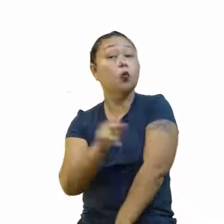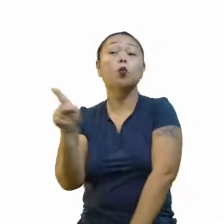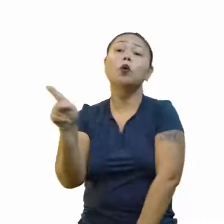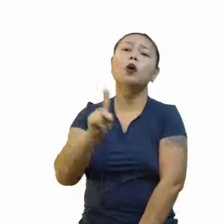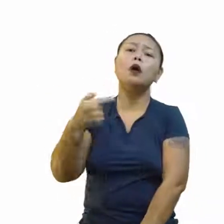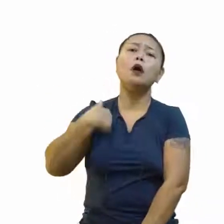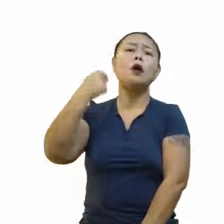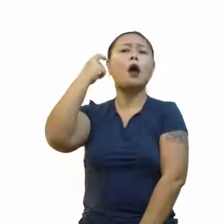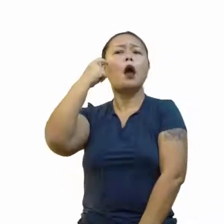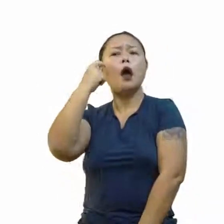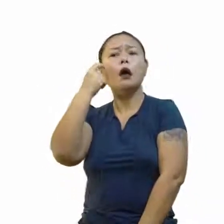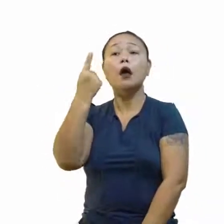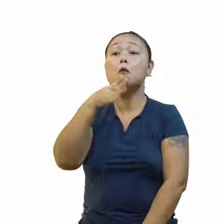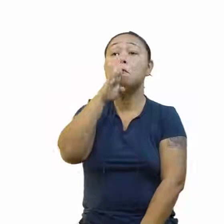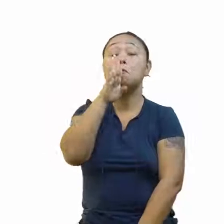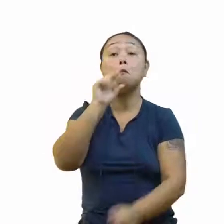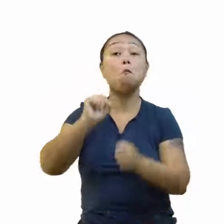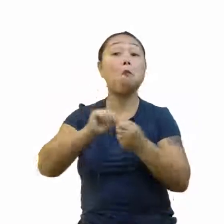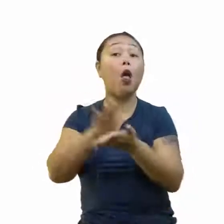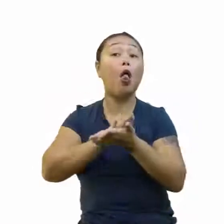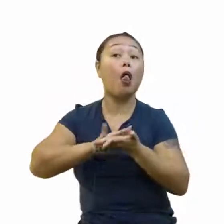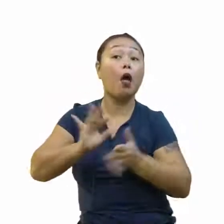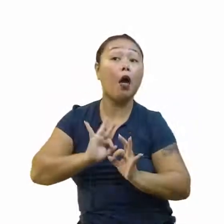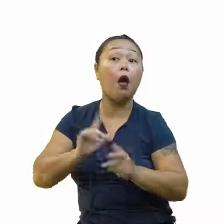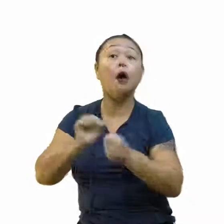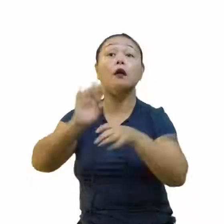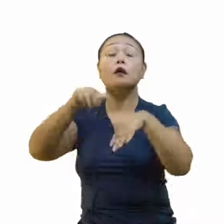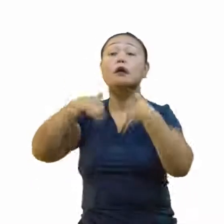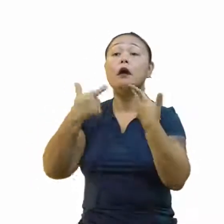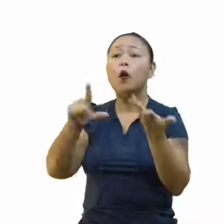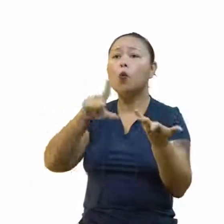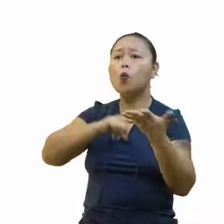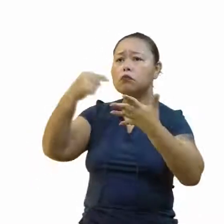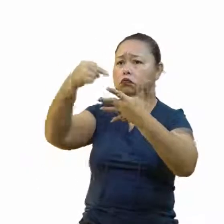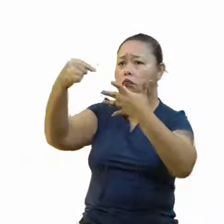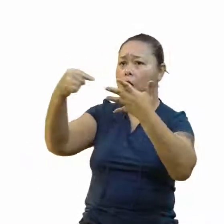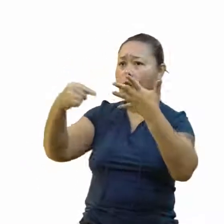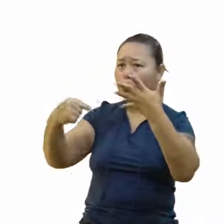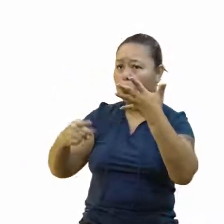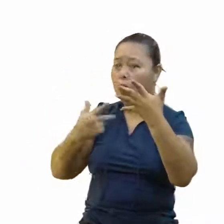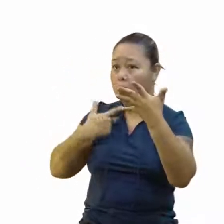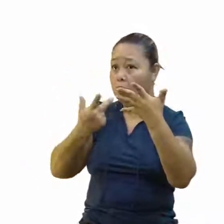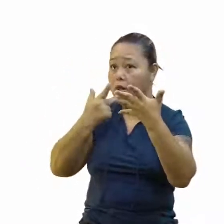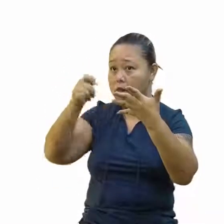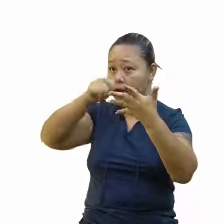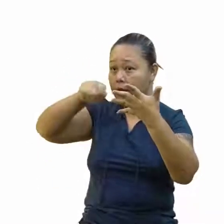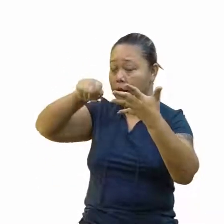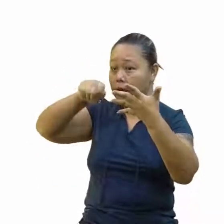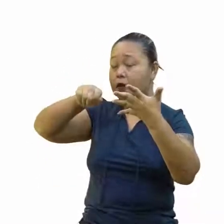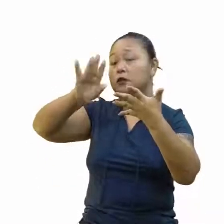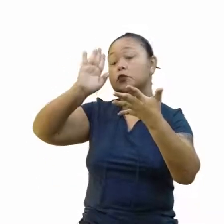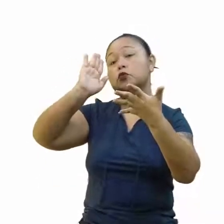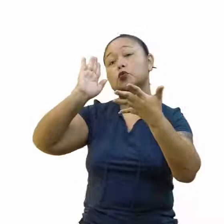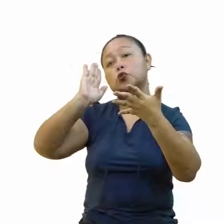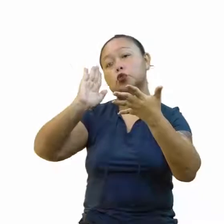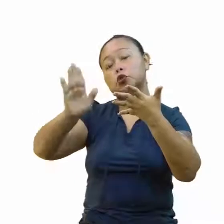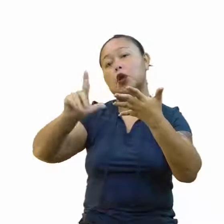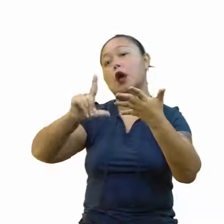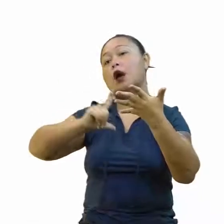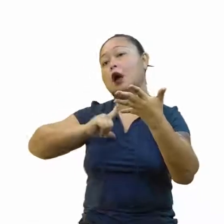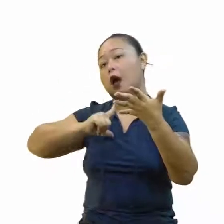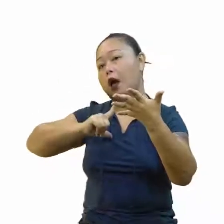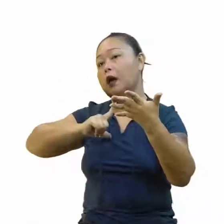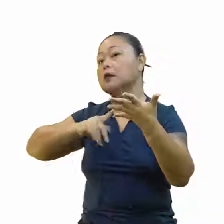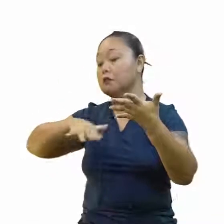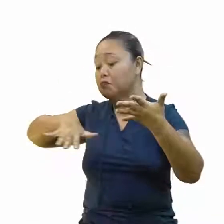eu acho que o sedentarismo. Se você tem pelo menos esses que eu já marquei, você já está numa situação de risco muito